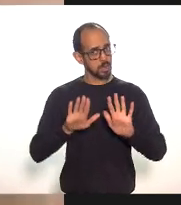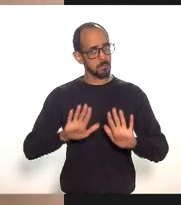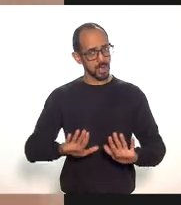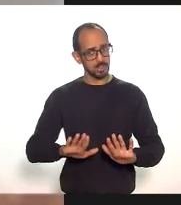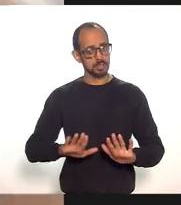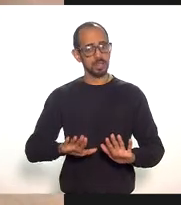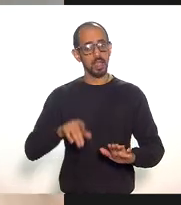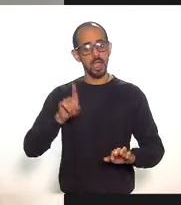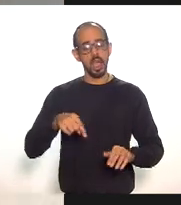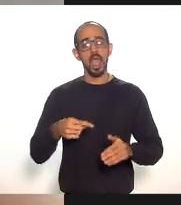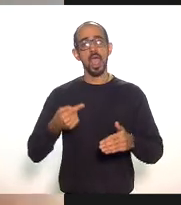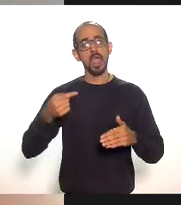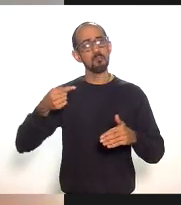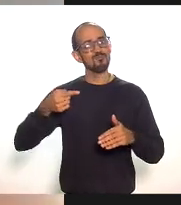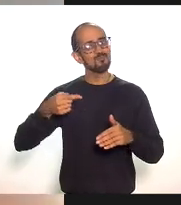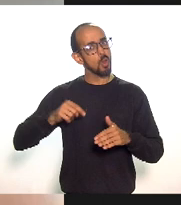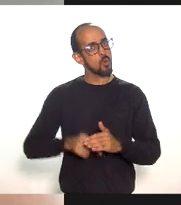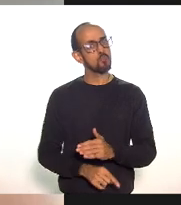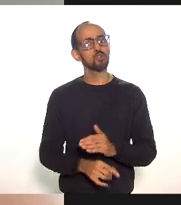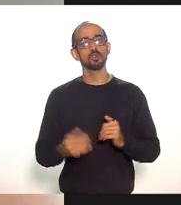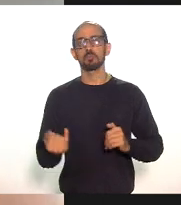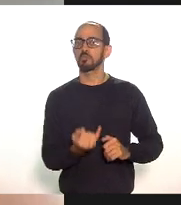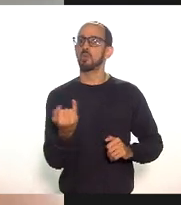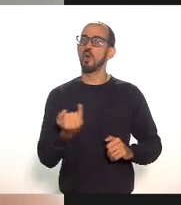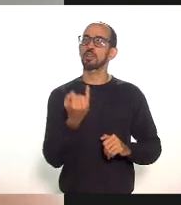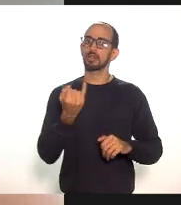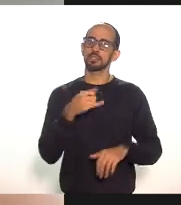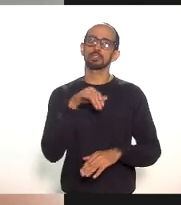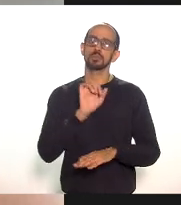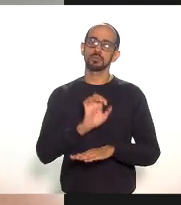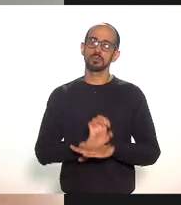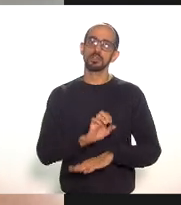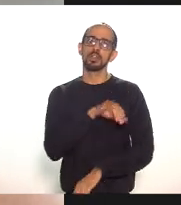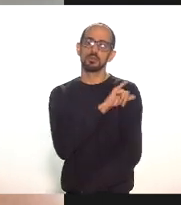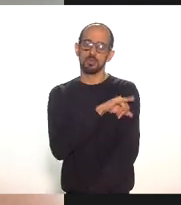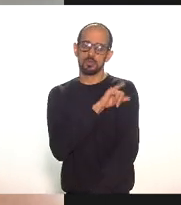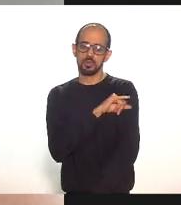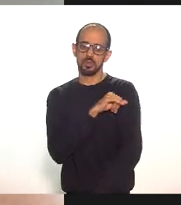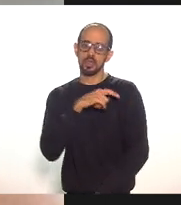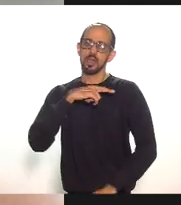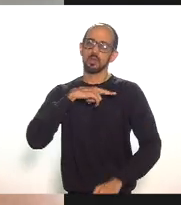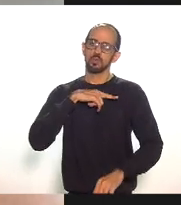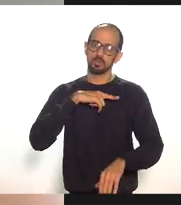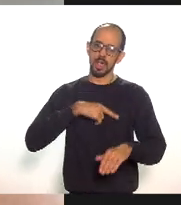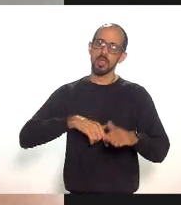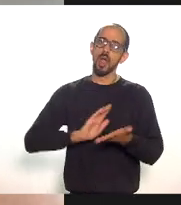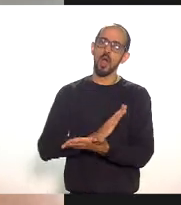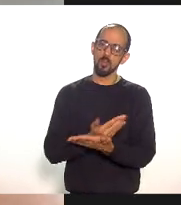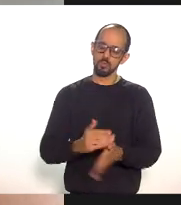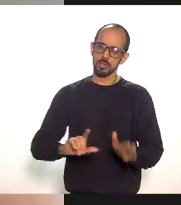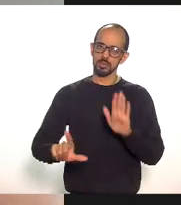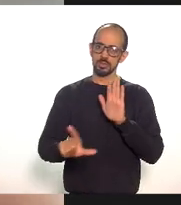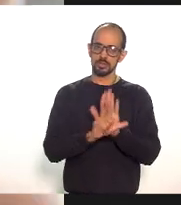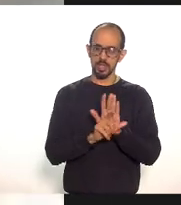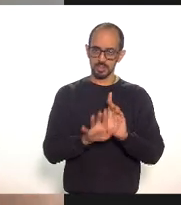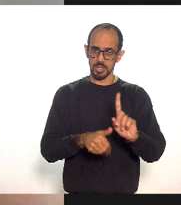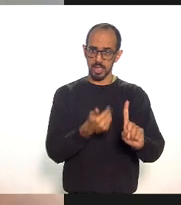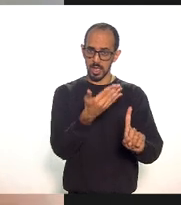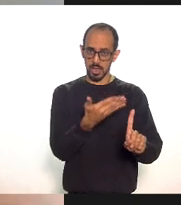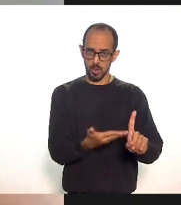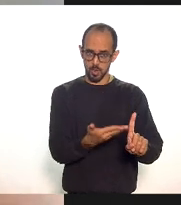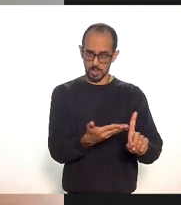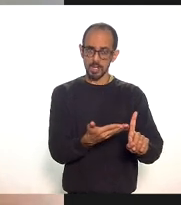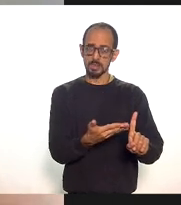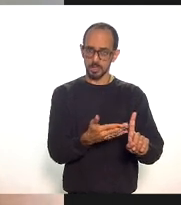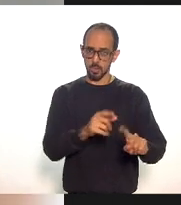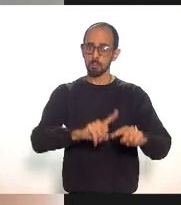de fundamental importância para o Rio de Janeiro. Eu sou autor de algumas leis que reconhecem a propriedade material e como patrimônio do Rio